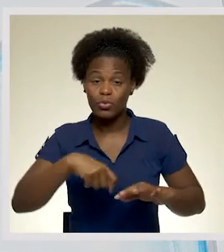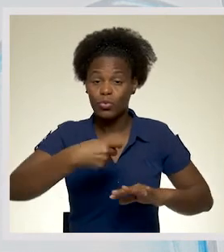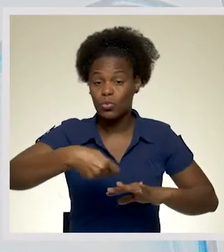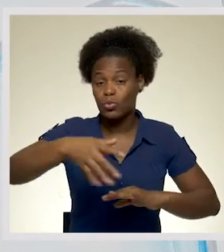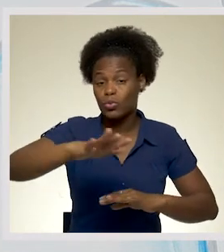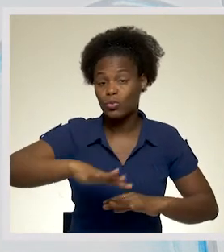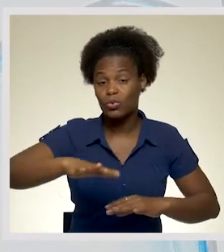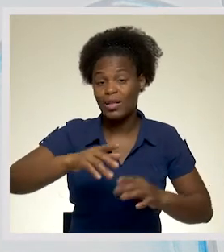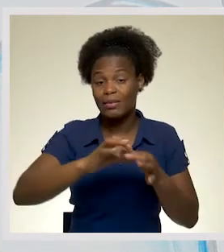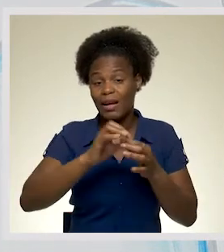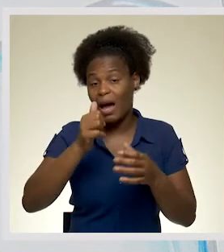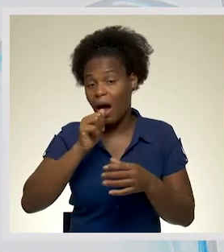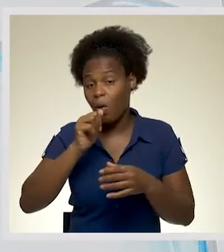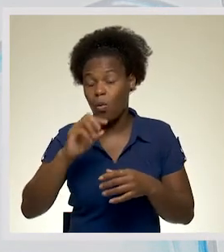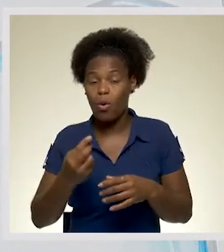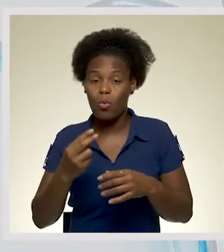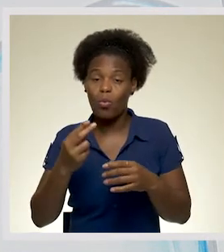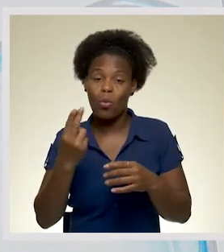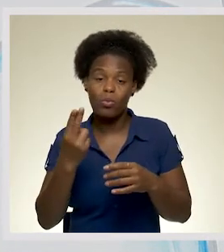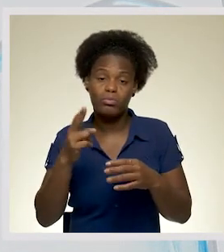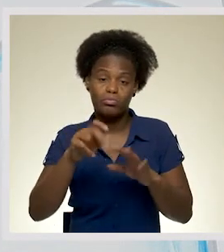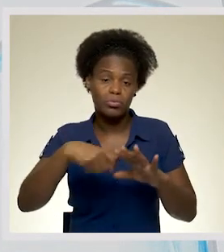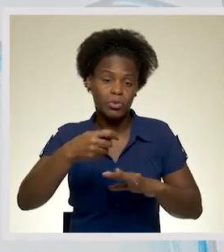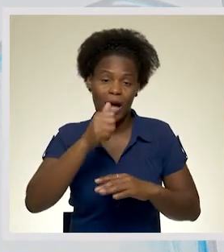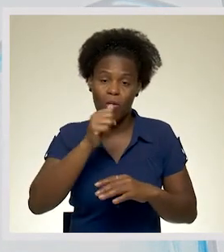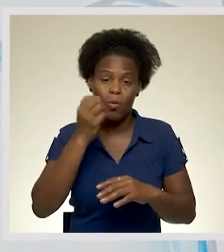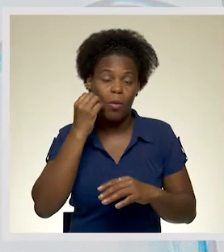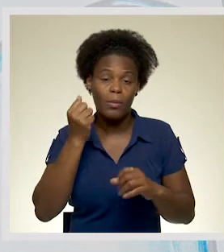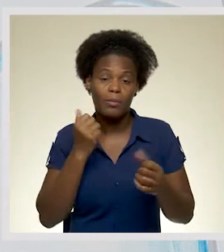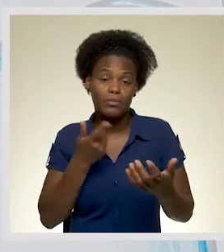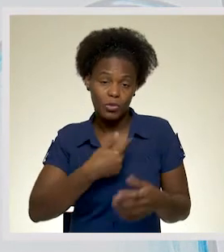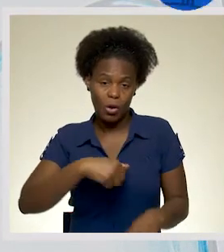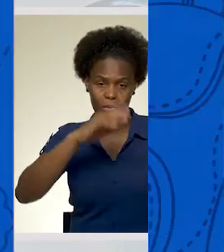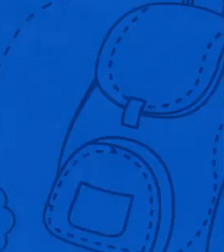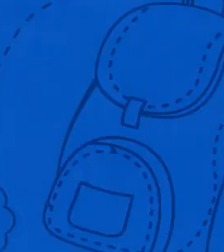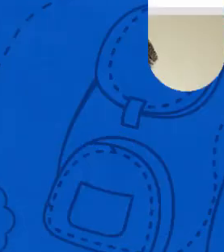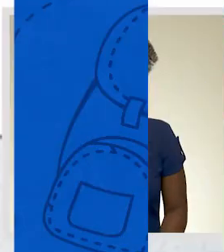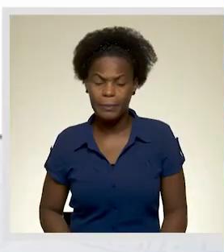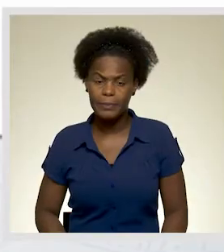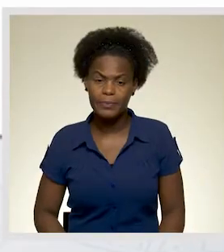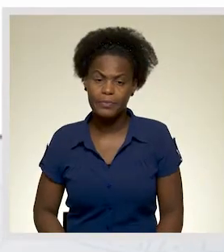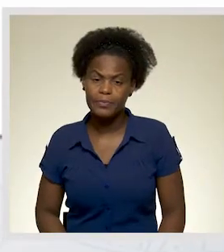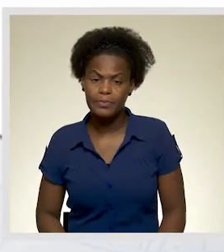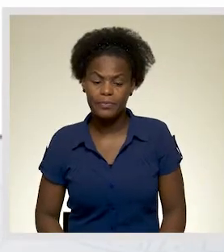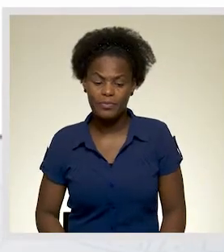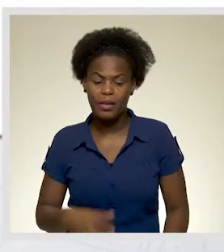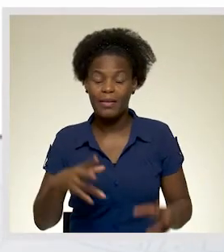recursos hídricos ou recurso de água, como todos nós o sabemos. Domínio do